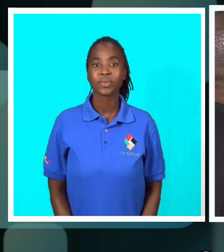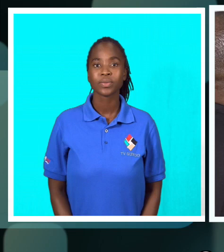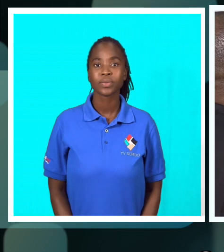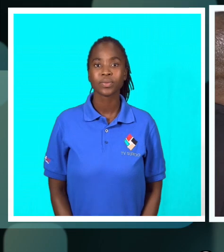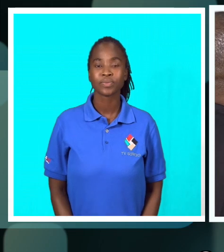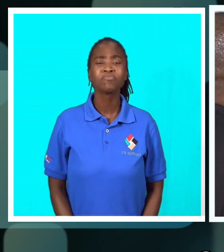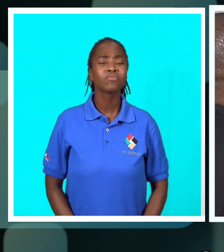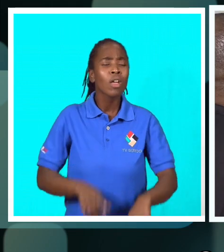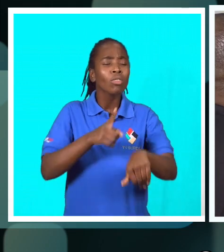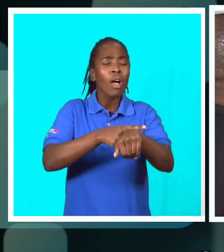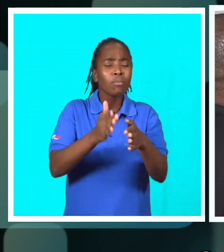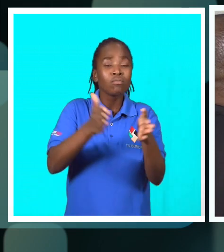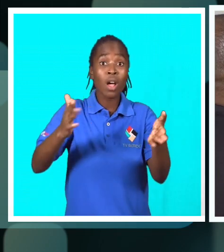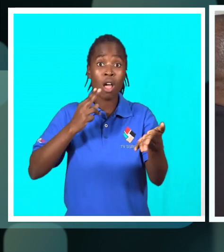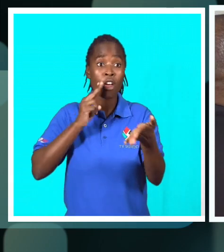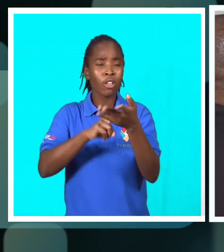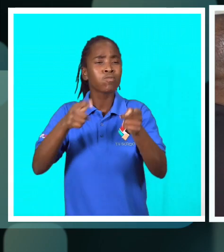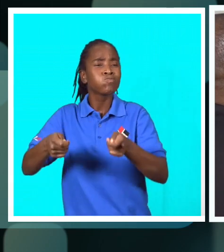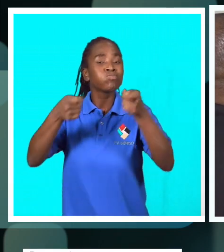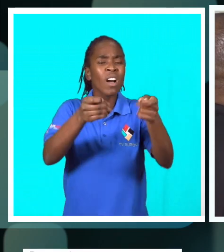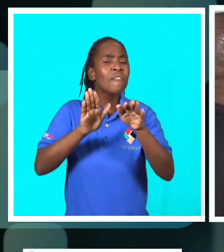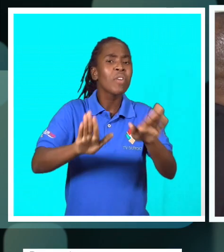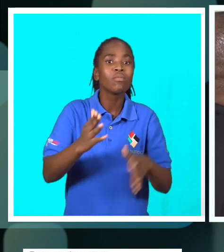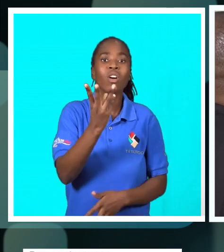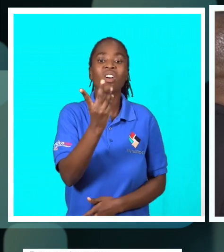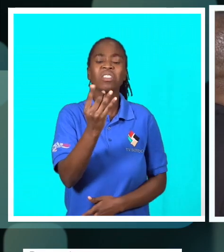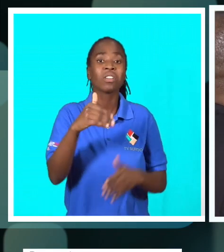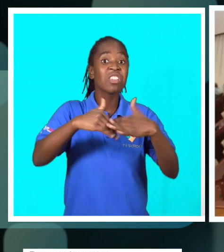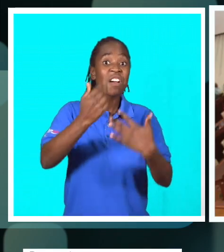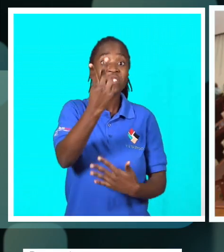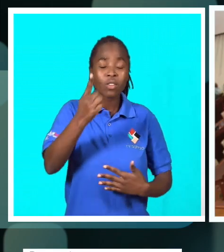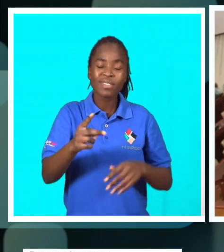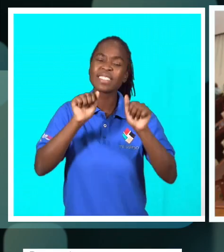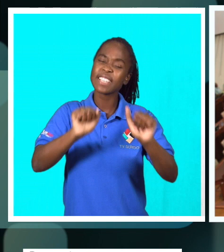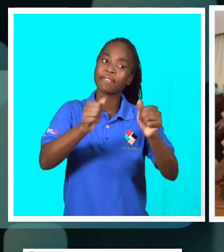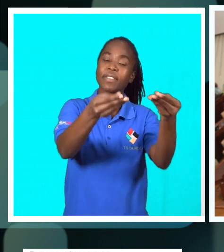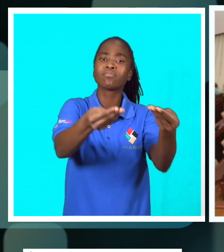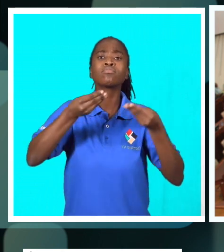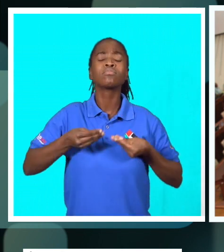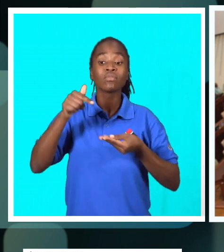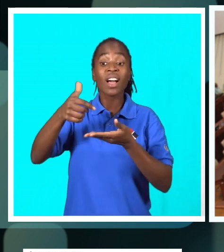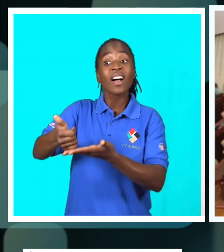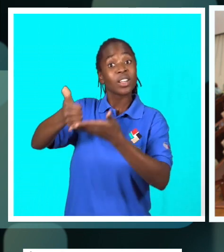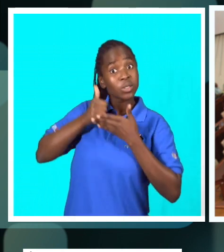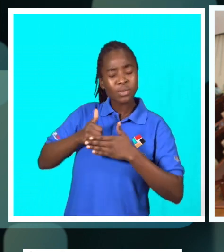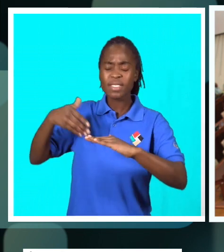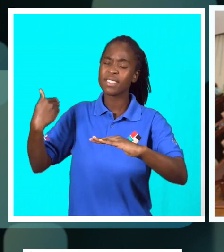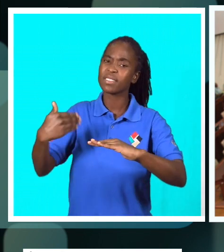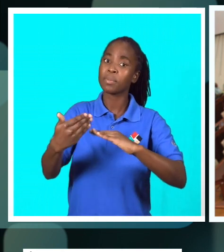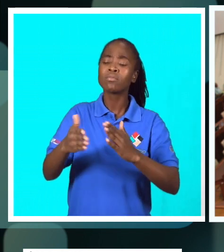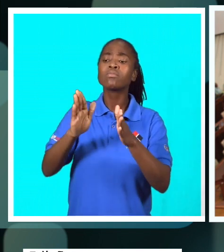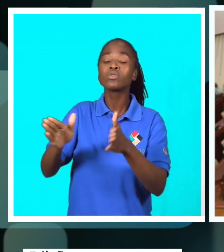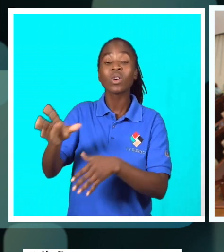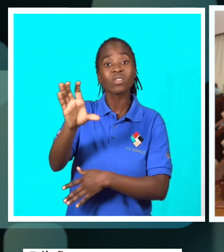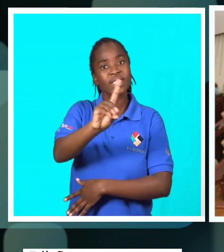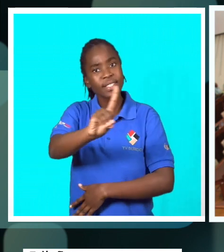O prazo máximo para a obtenção de informação de caráter público é de 21 dias a contar da data de entrada do pedido e deve